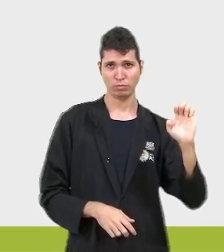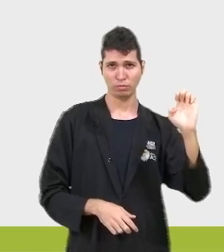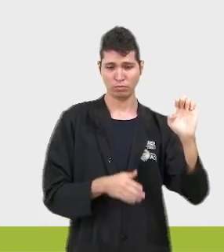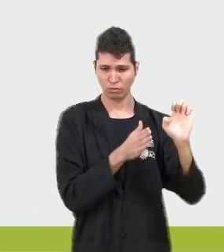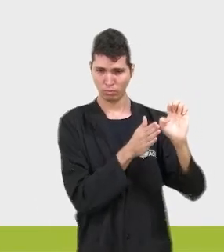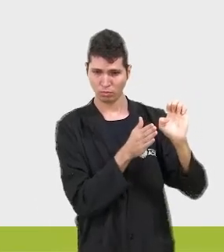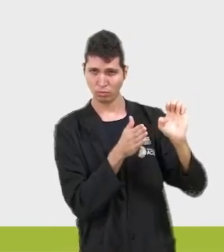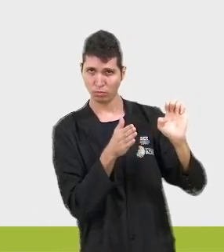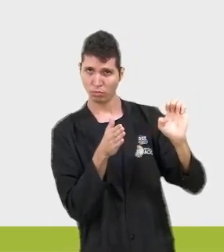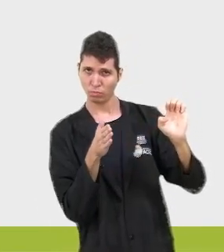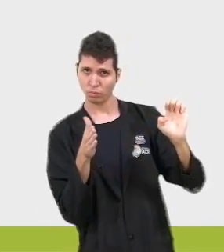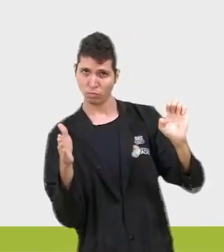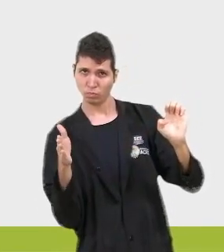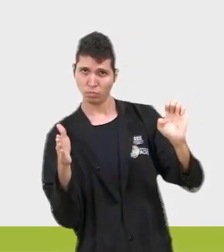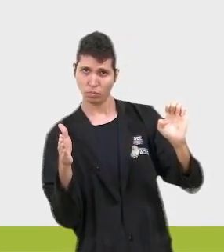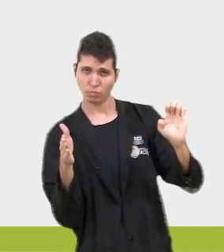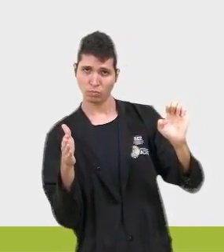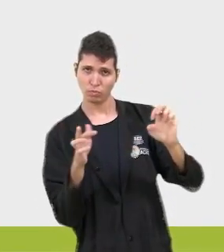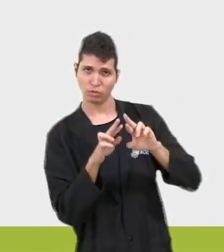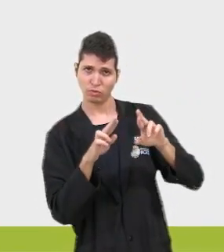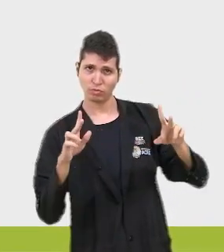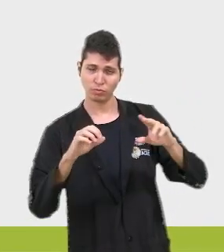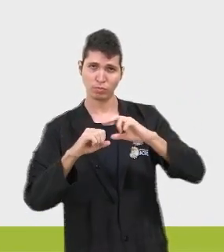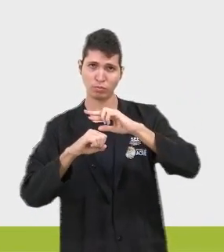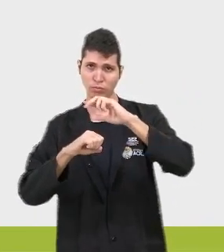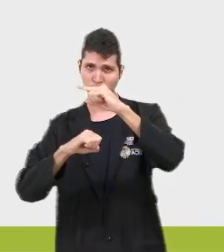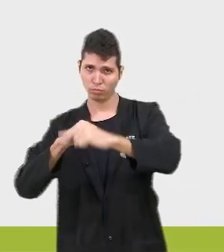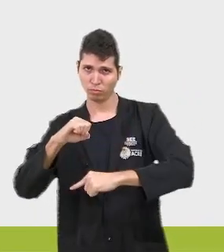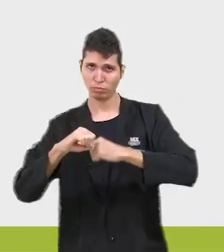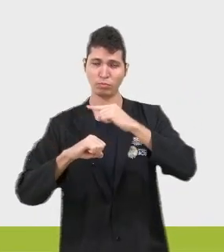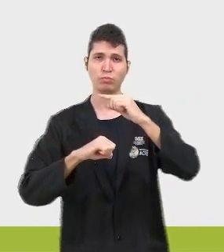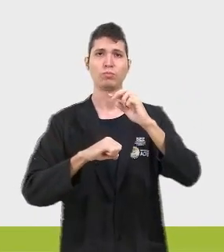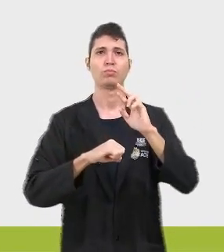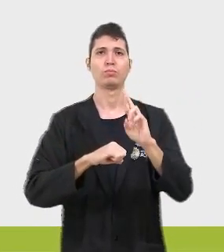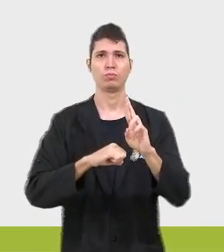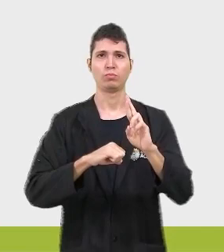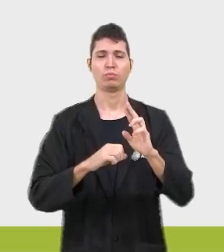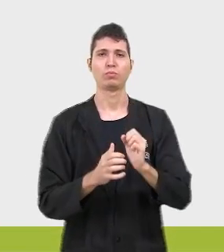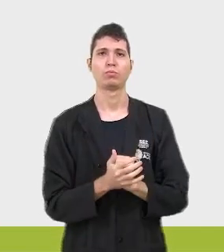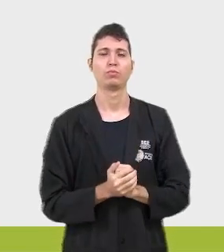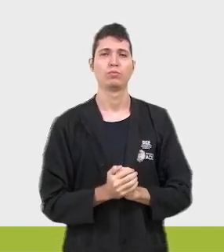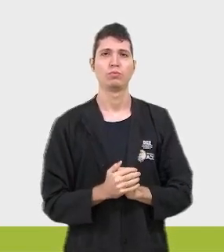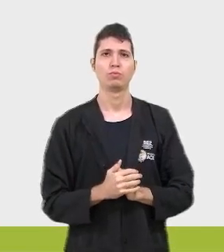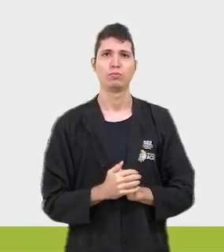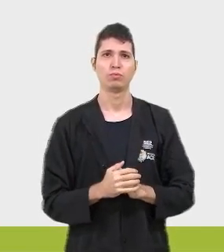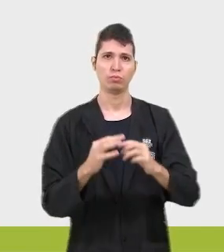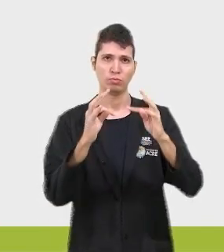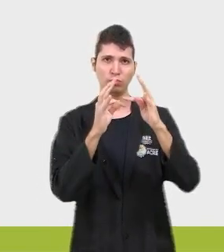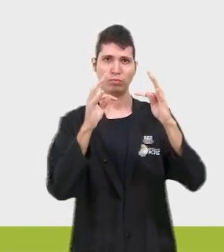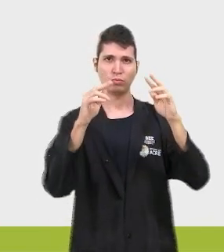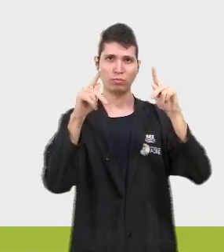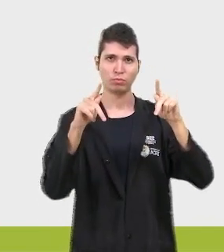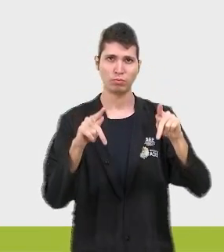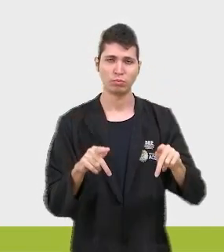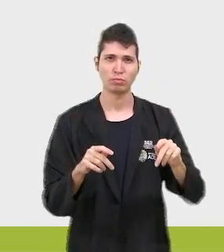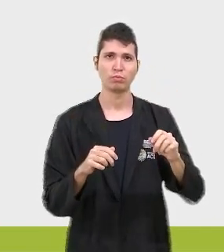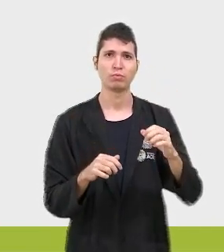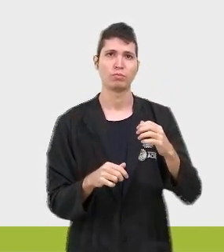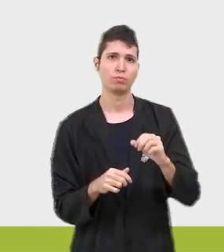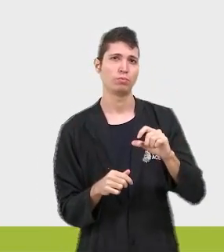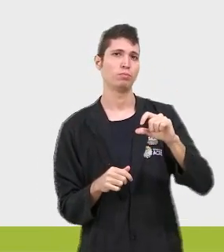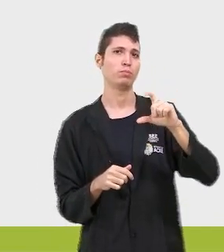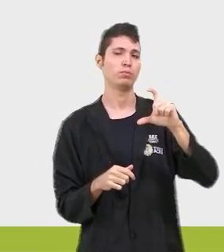completamente oposto do raio. E na nossa tabela periódica, o elemento químico com maior energia